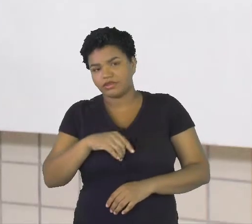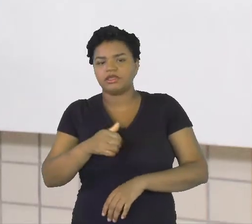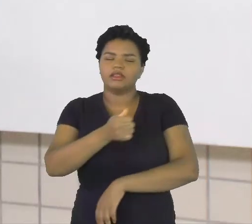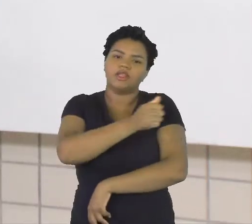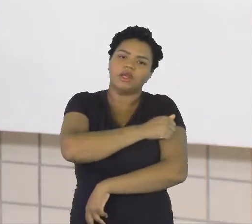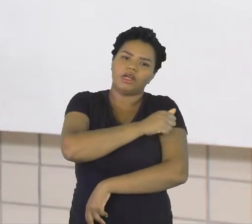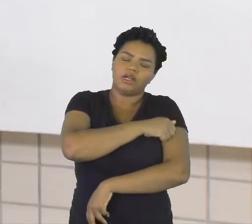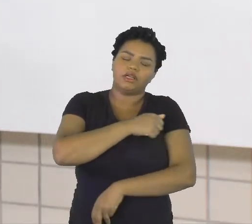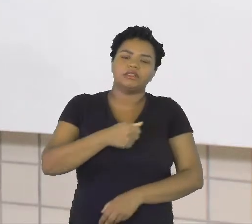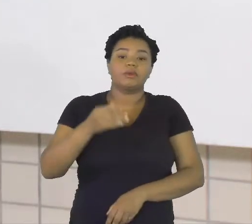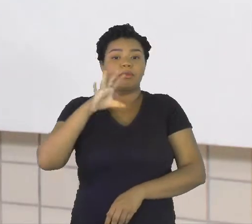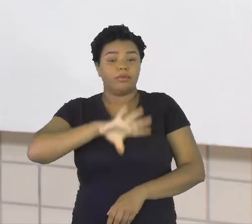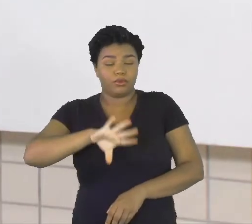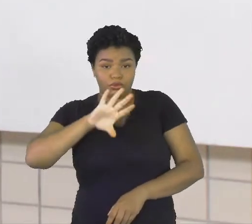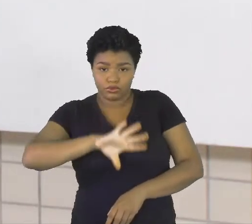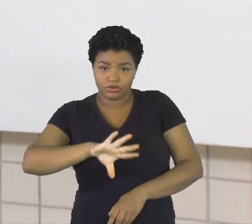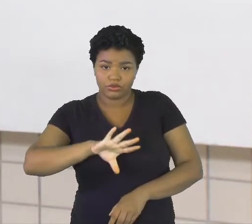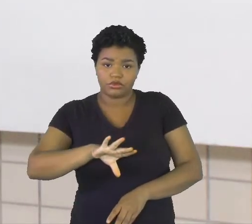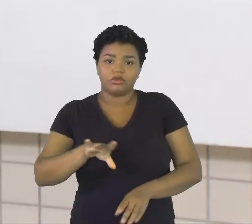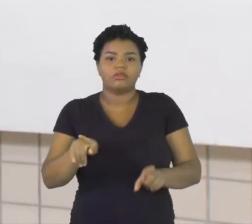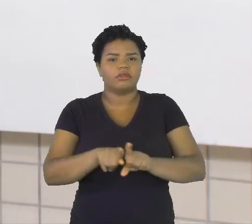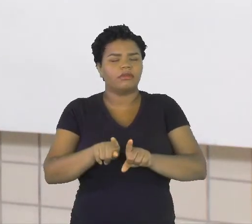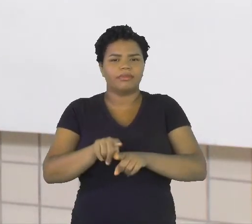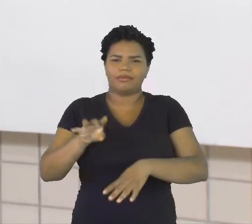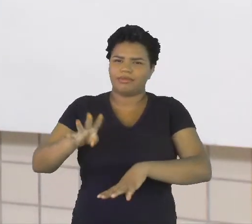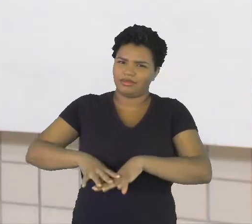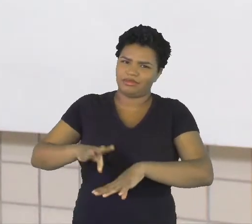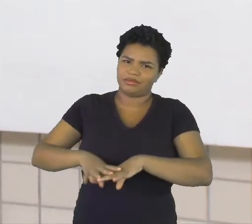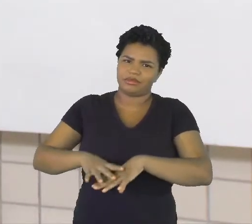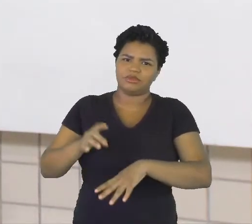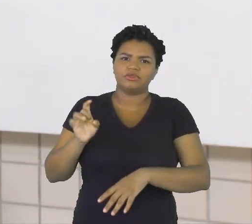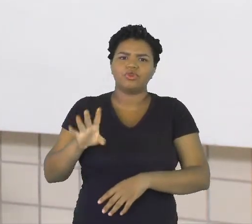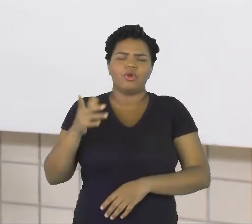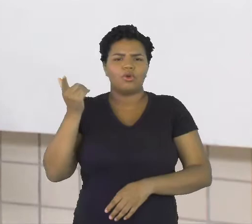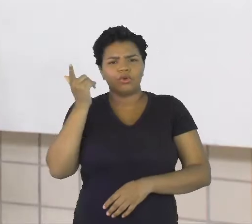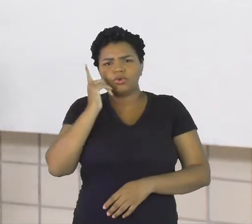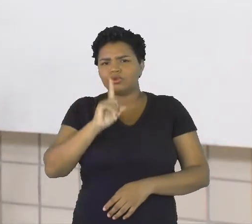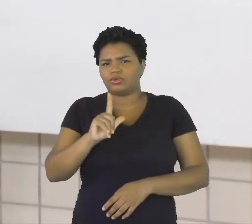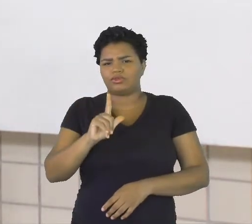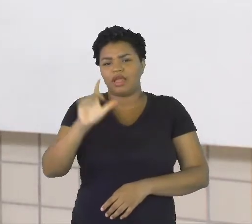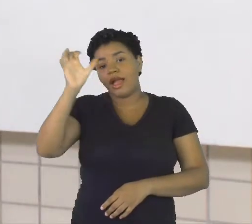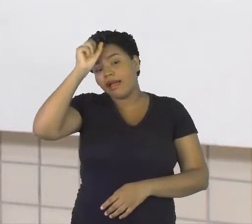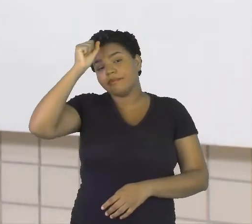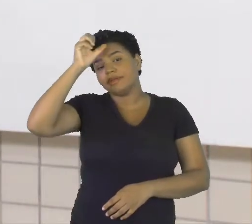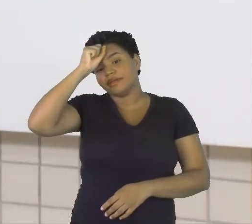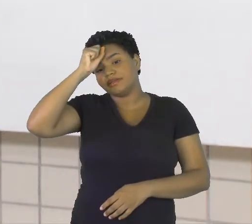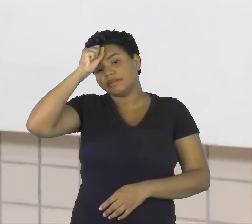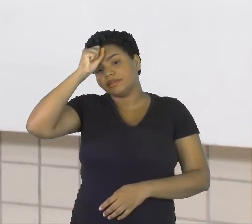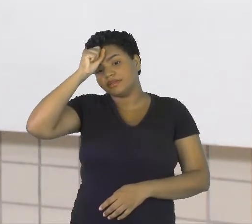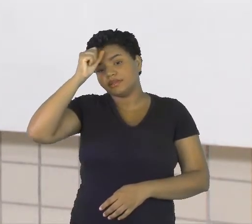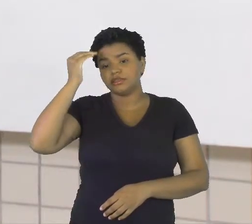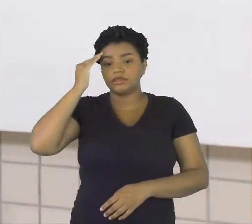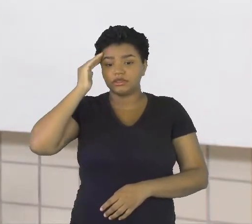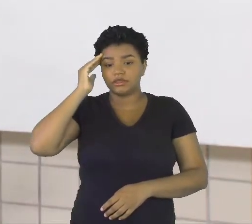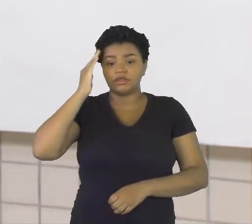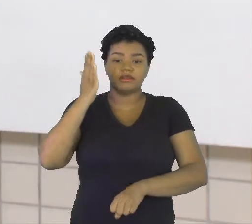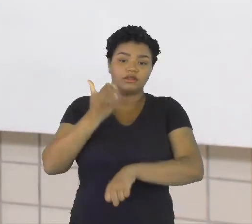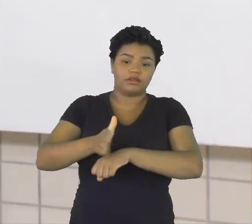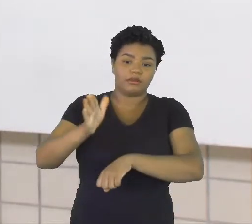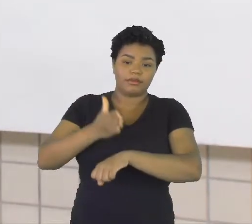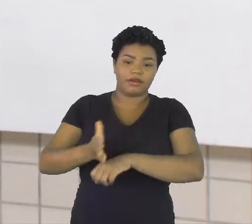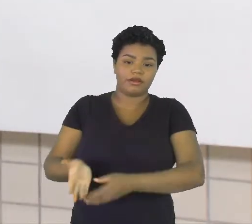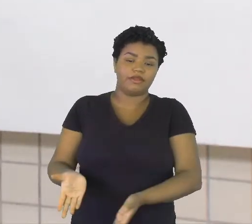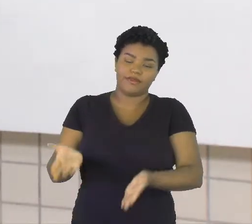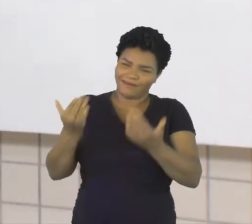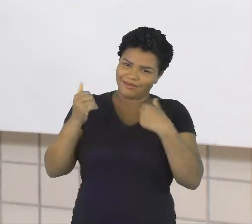a língua portuguesa, assim como a matemática, só conseguimos aprender e entender na prática. Então